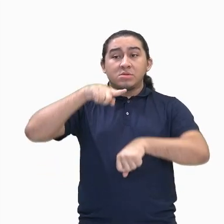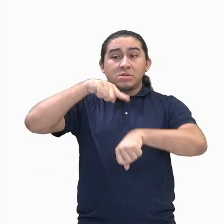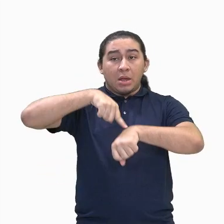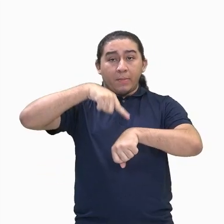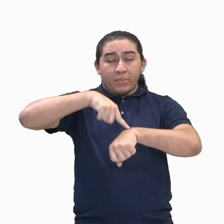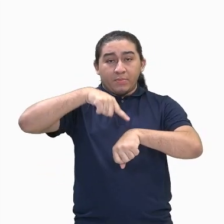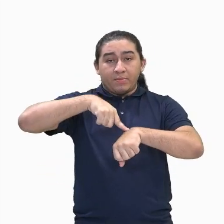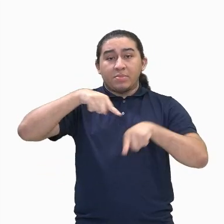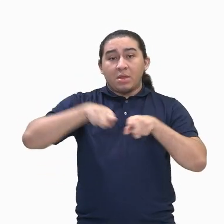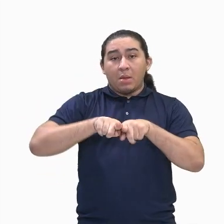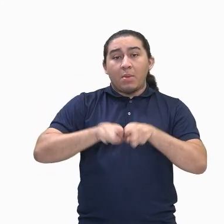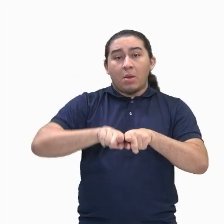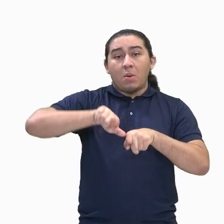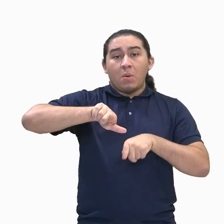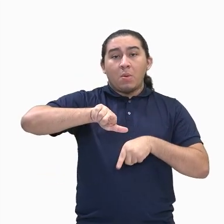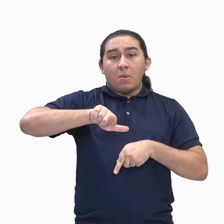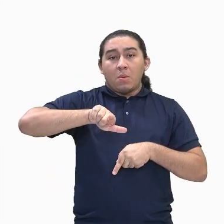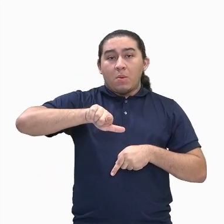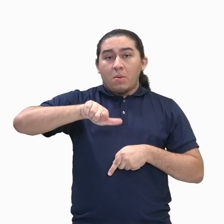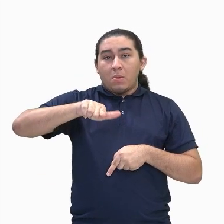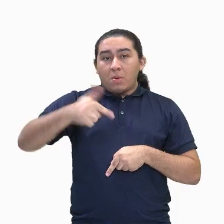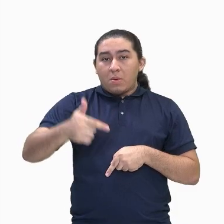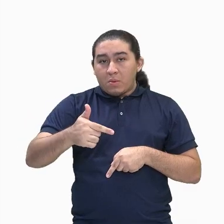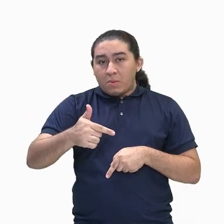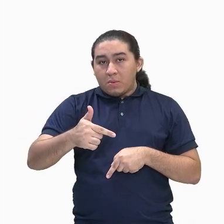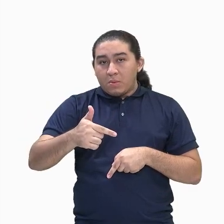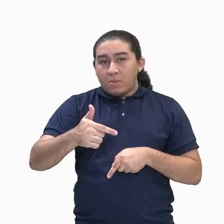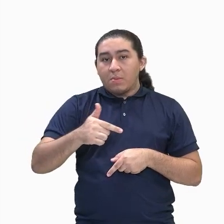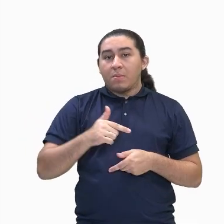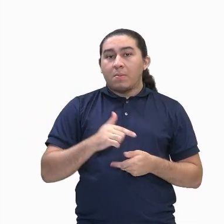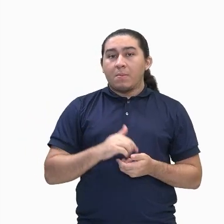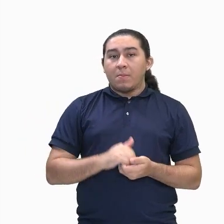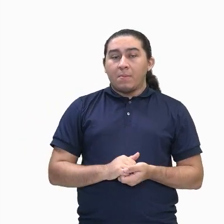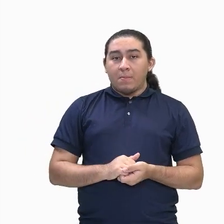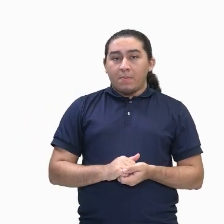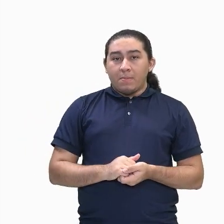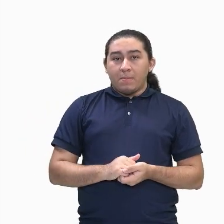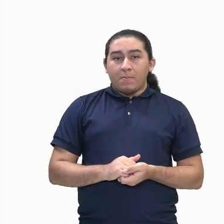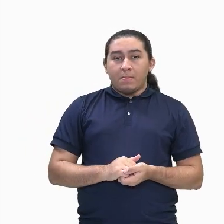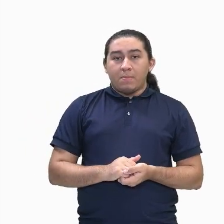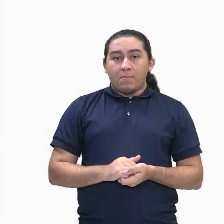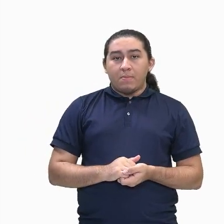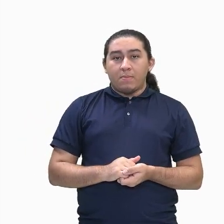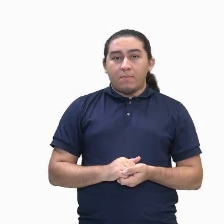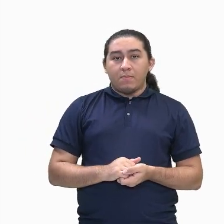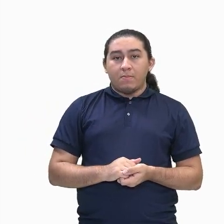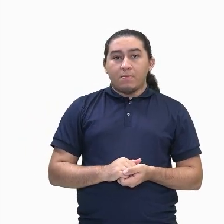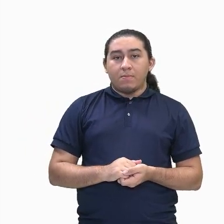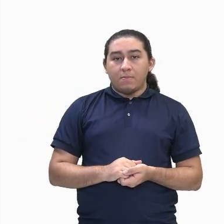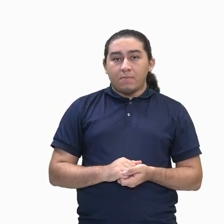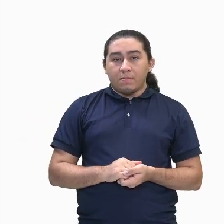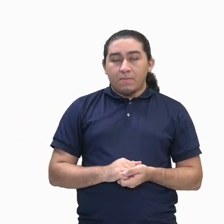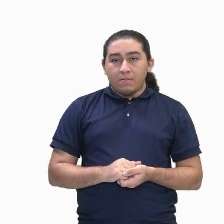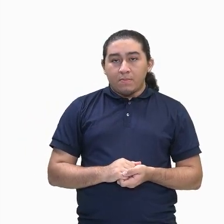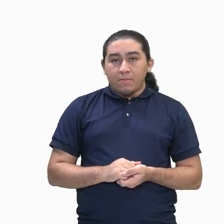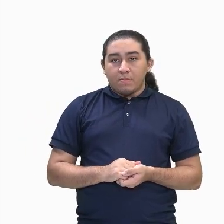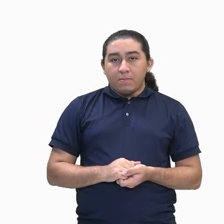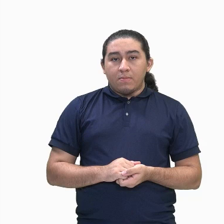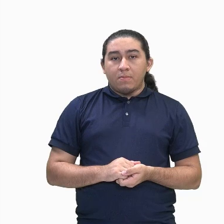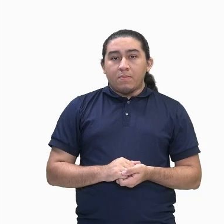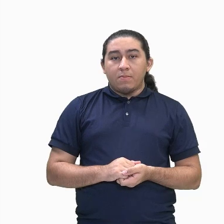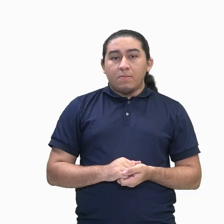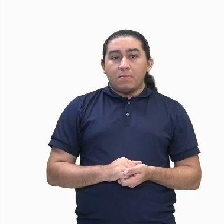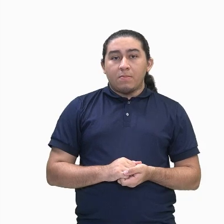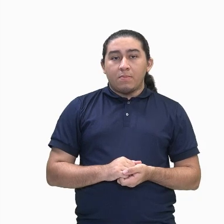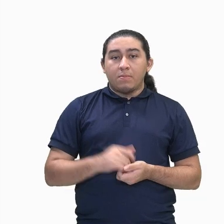fluência. Quando falamos desse, vamos perceber que vai trazer consigo a compreensão de